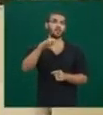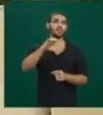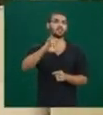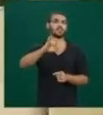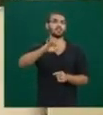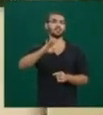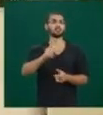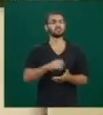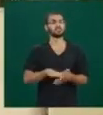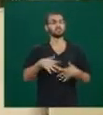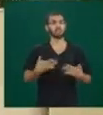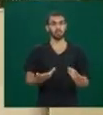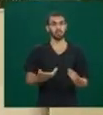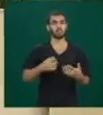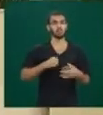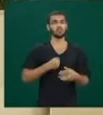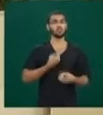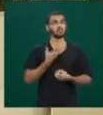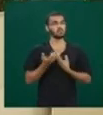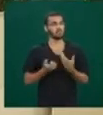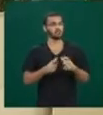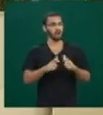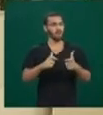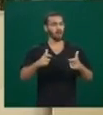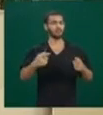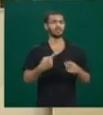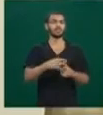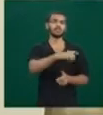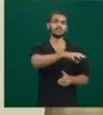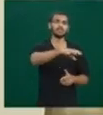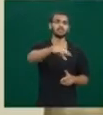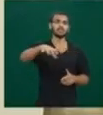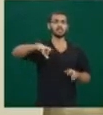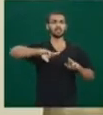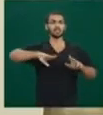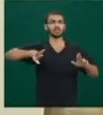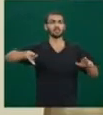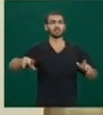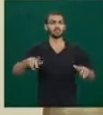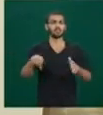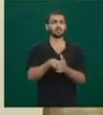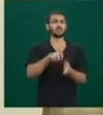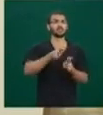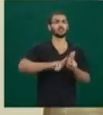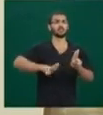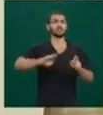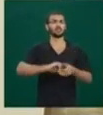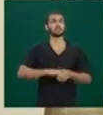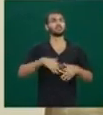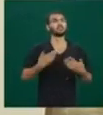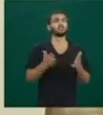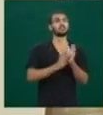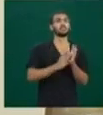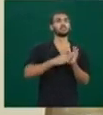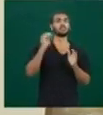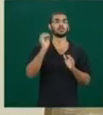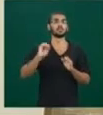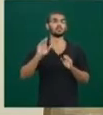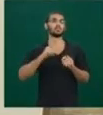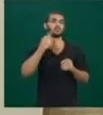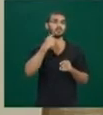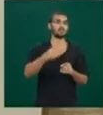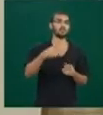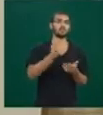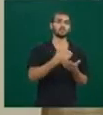está crescendo, né? Agora ele vai se estender para outros campi? Isso mesmo. A nossa proposta em outubro, na Semana do Livro da Biblioteca,